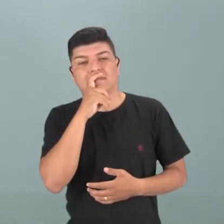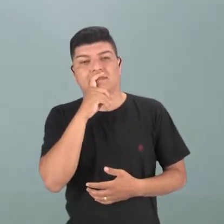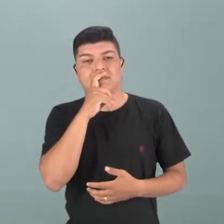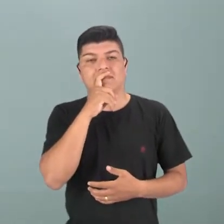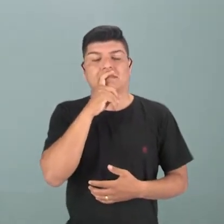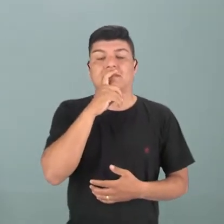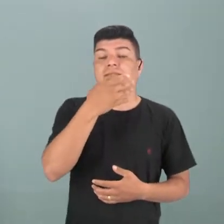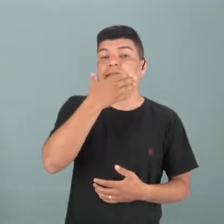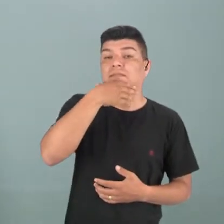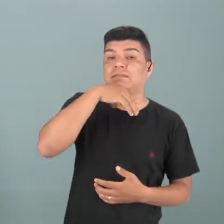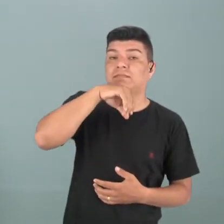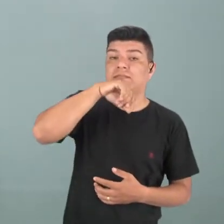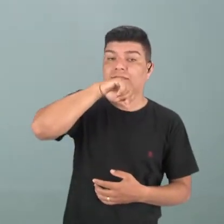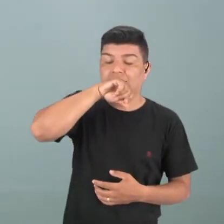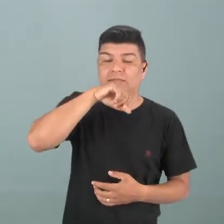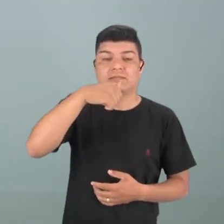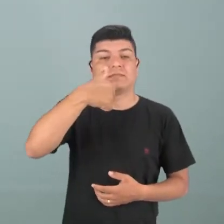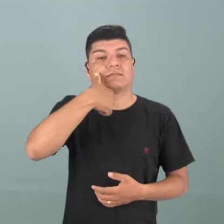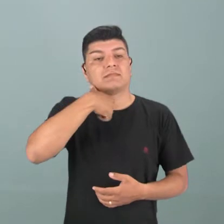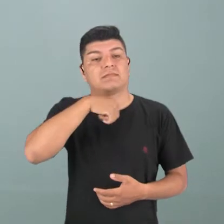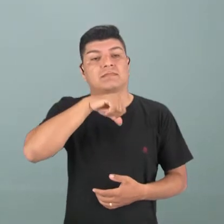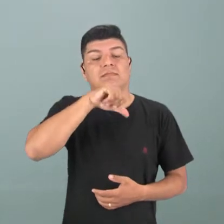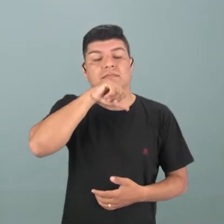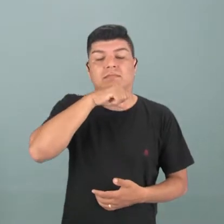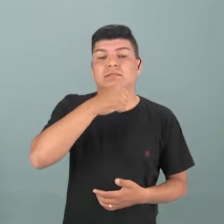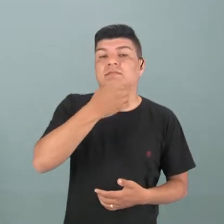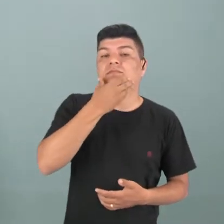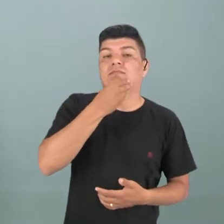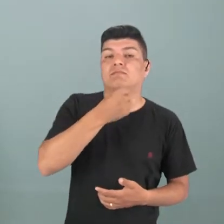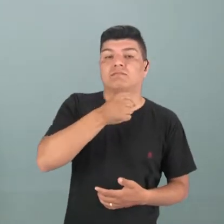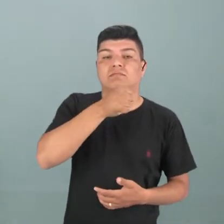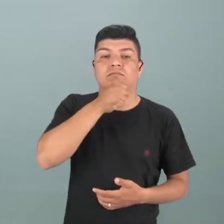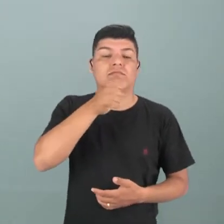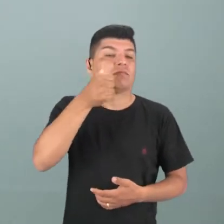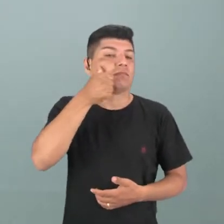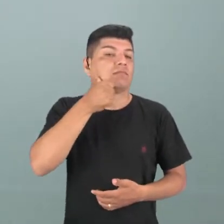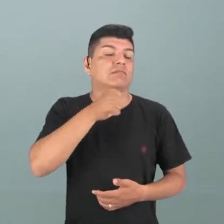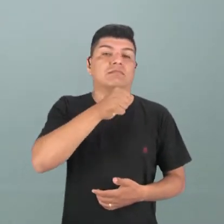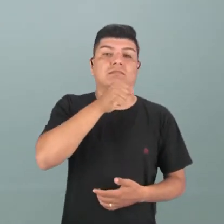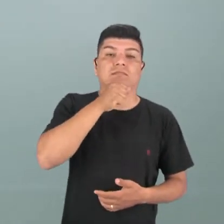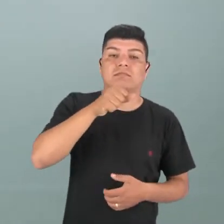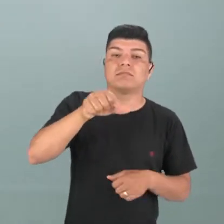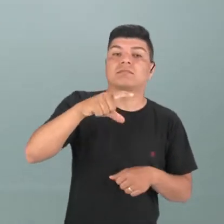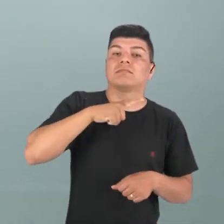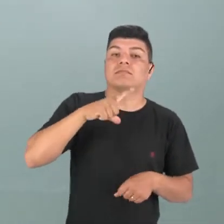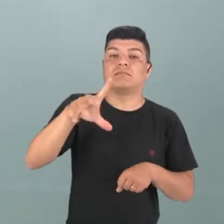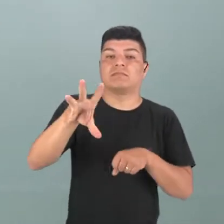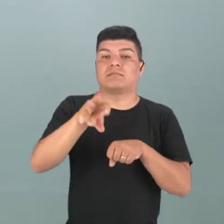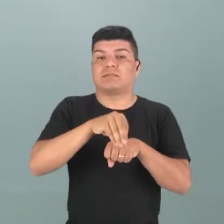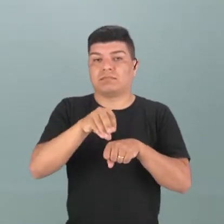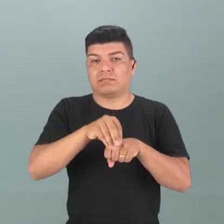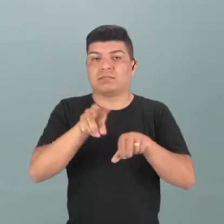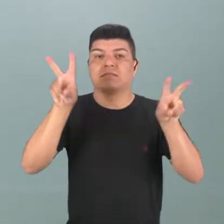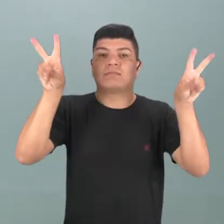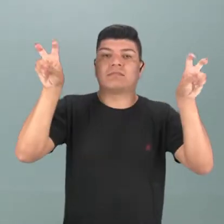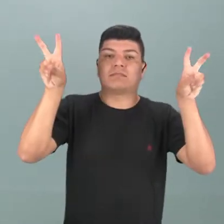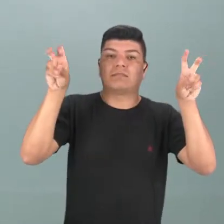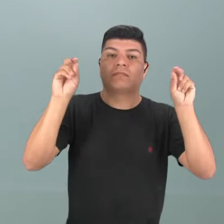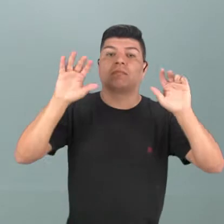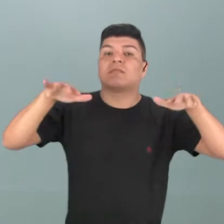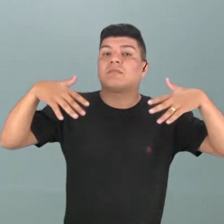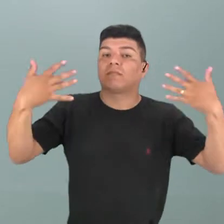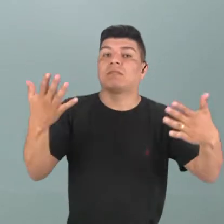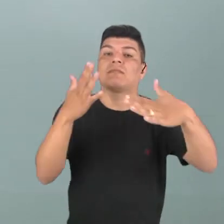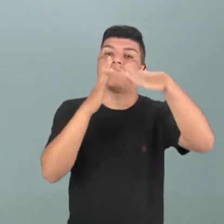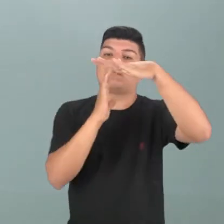da mamãe, do vovô, da vovó, de algumas pessoas, eles têm esse conhecimento desse assunto, né, sobre a